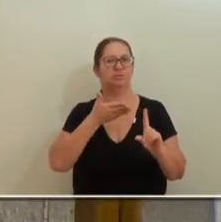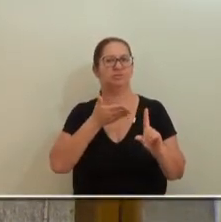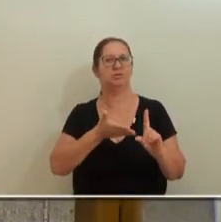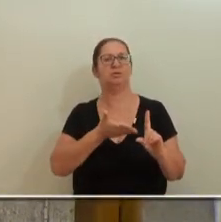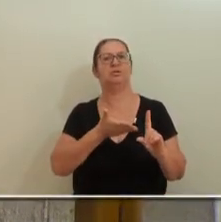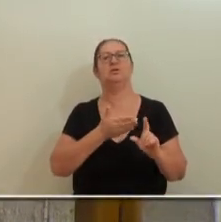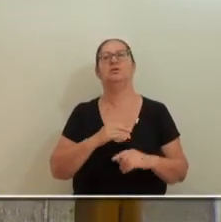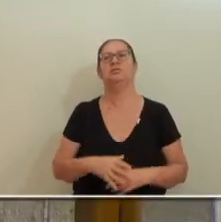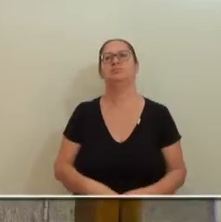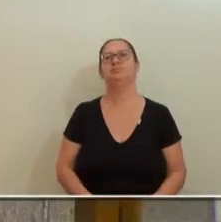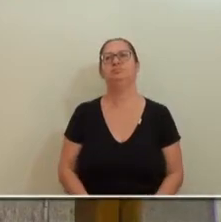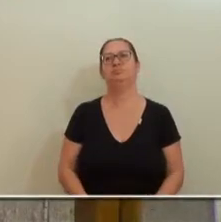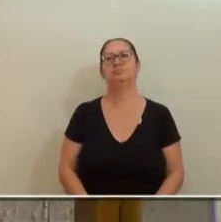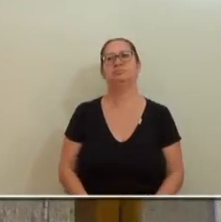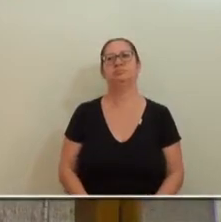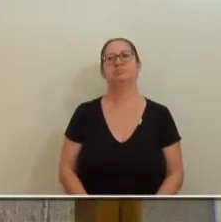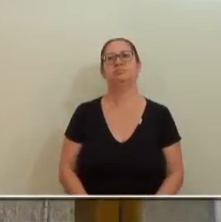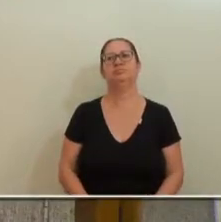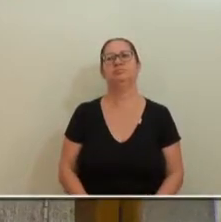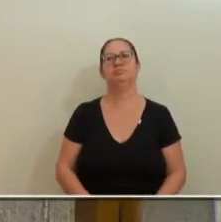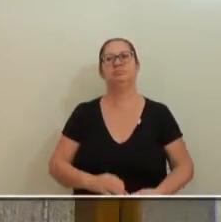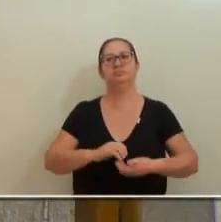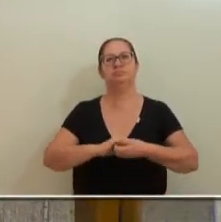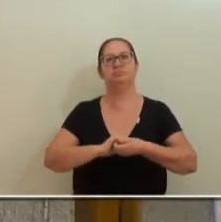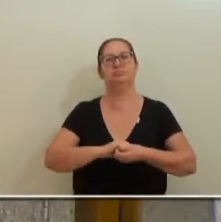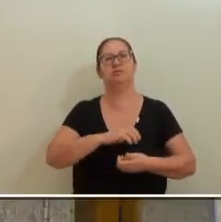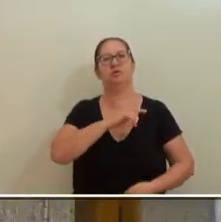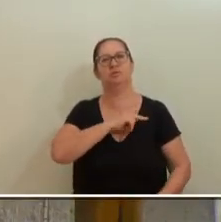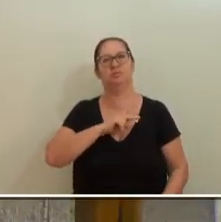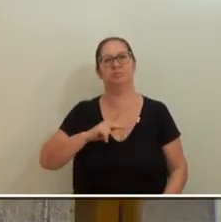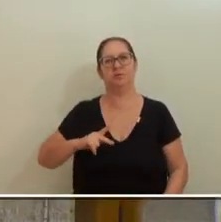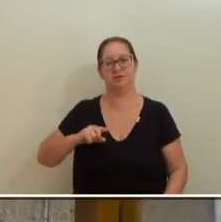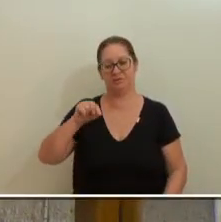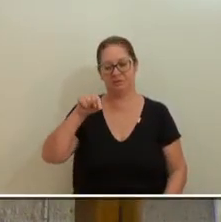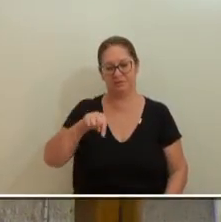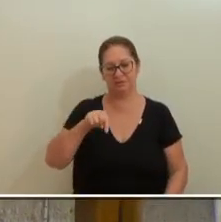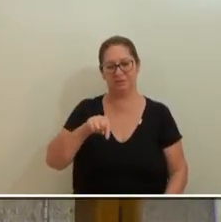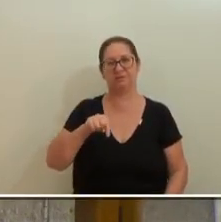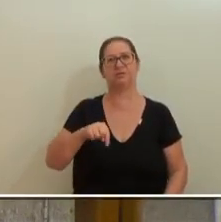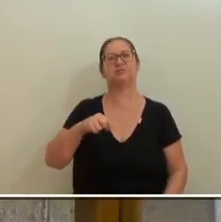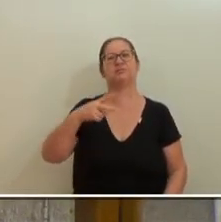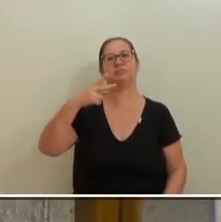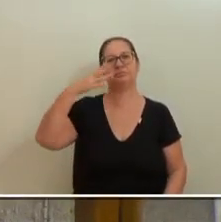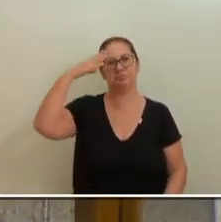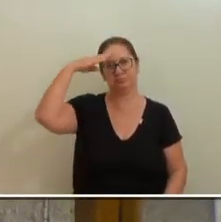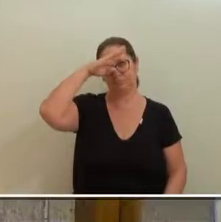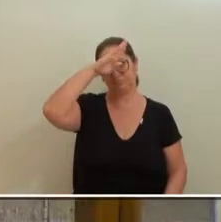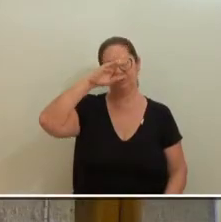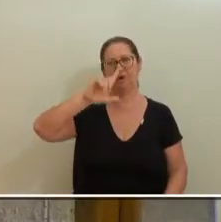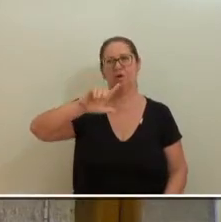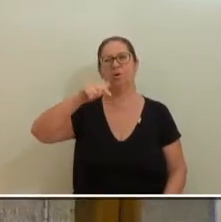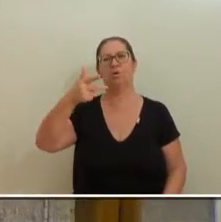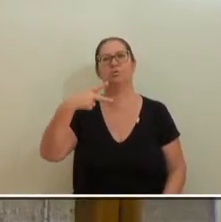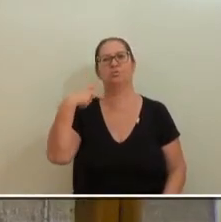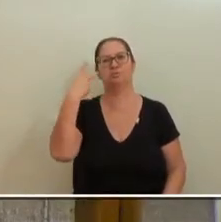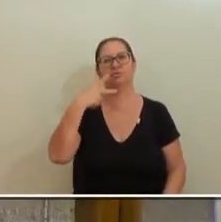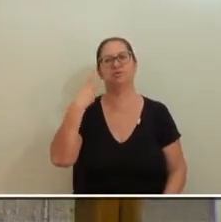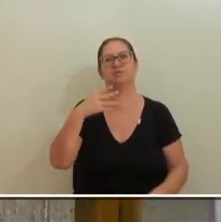homenagem. Saudar o presidente aqui desse evento, Márcio Rosa, os demais vereadores e toda a